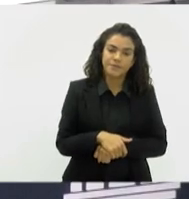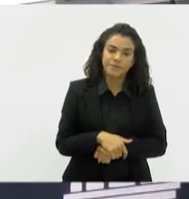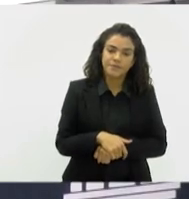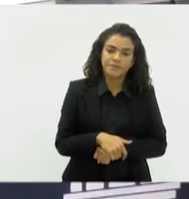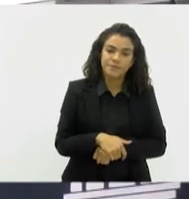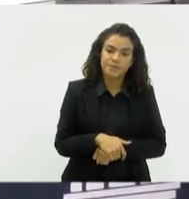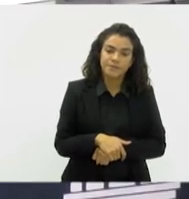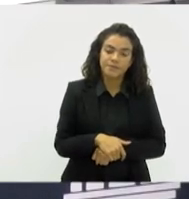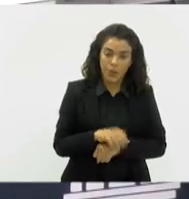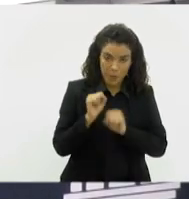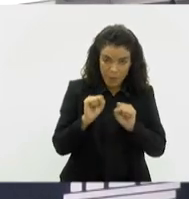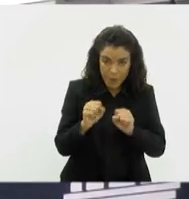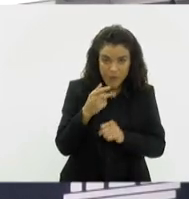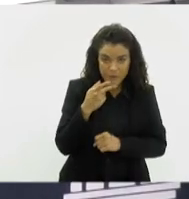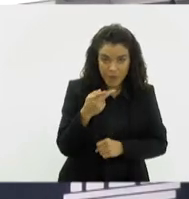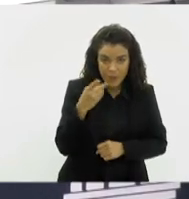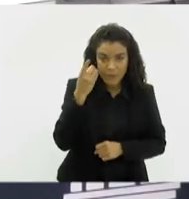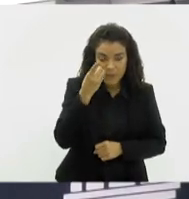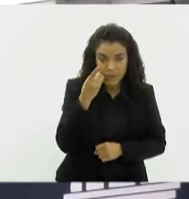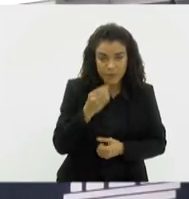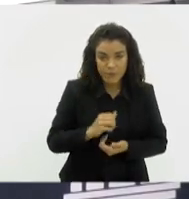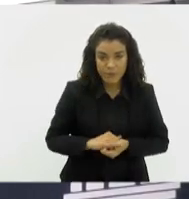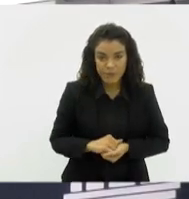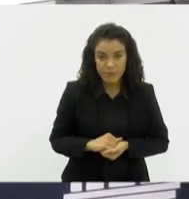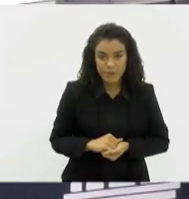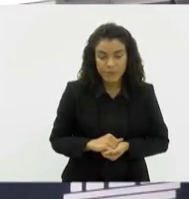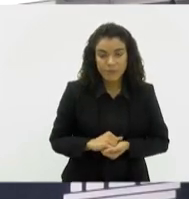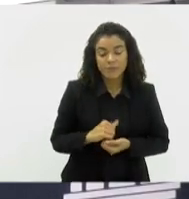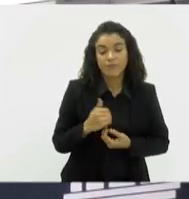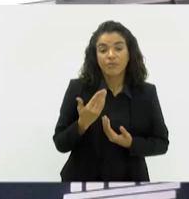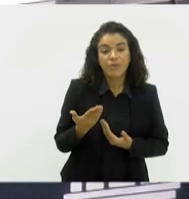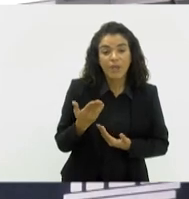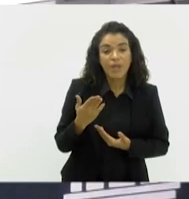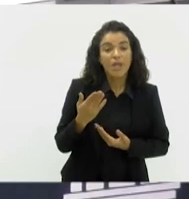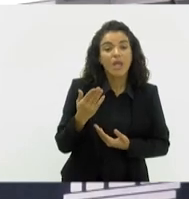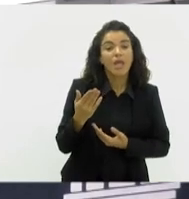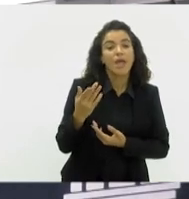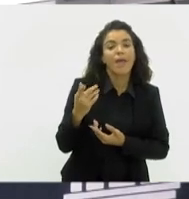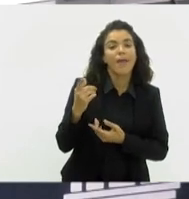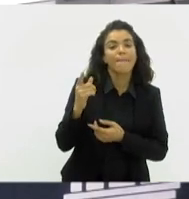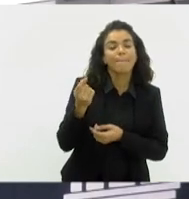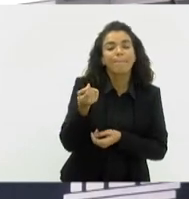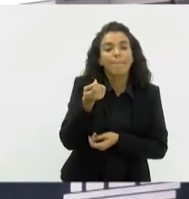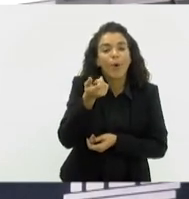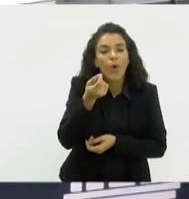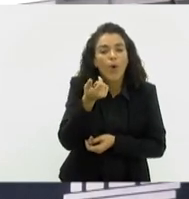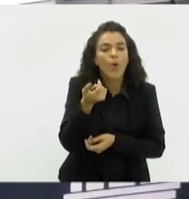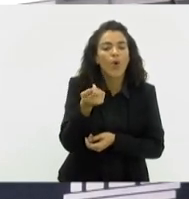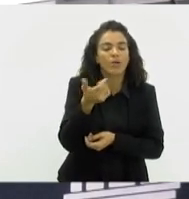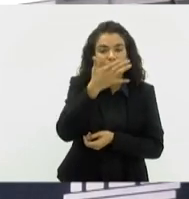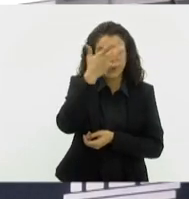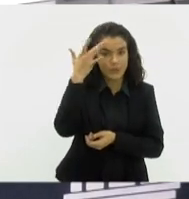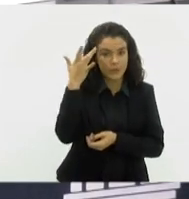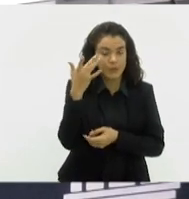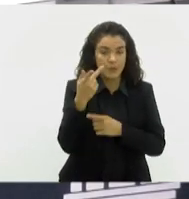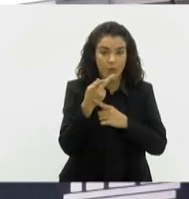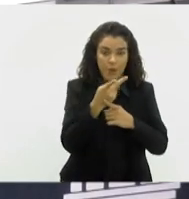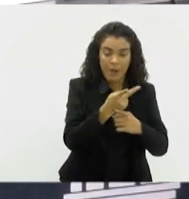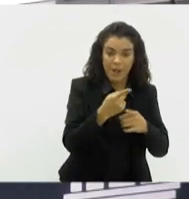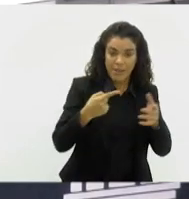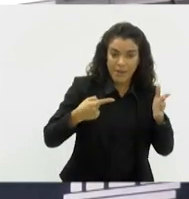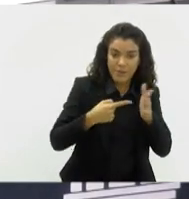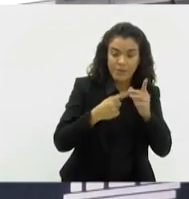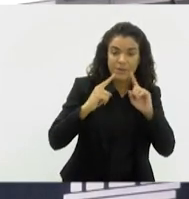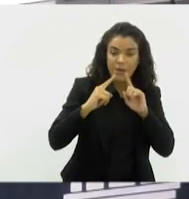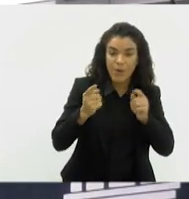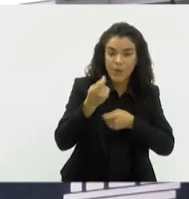ser aprovado para isso. Posso falar, deputado? Pode falar, deputado. Não, é menos comum pessoas vítimas denunciarem o tráfico porque elas